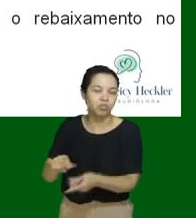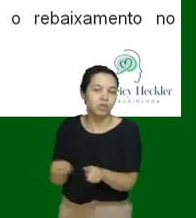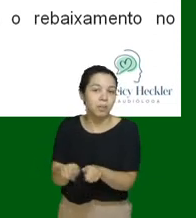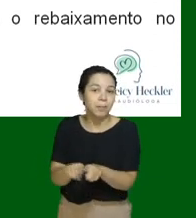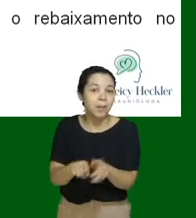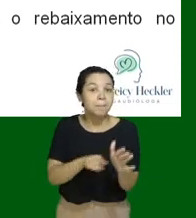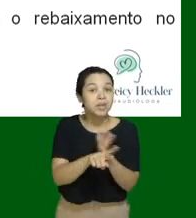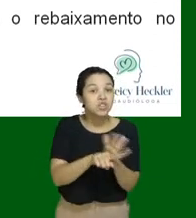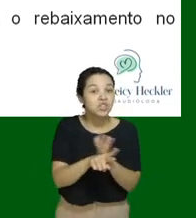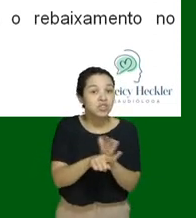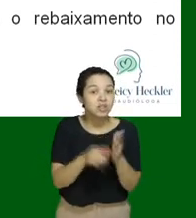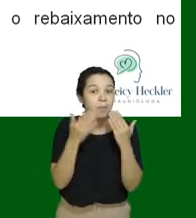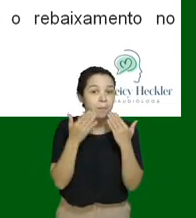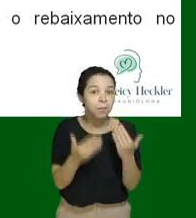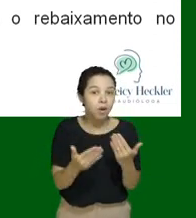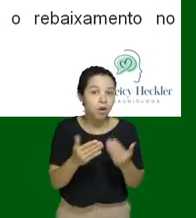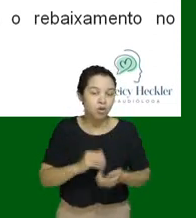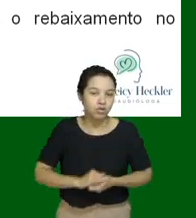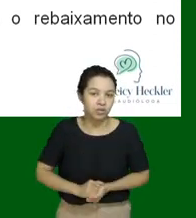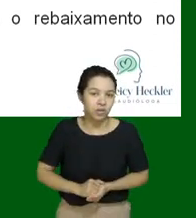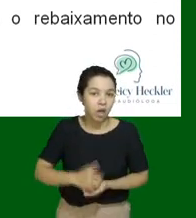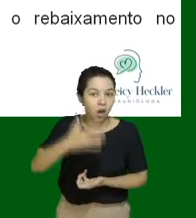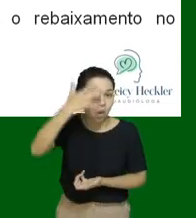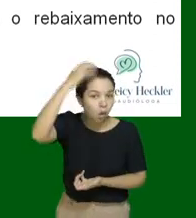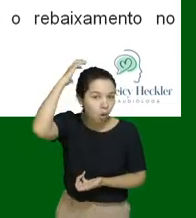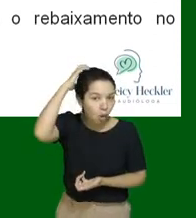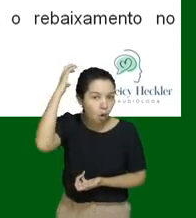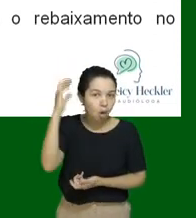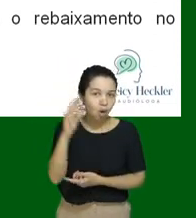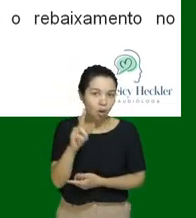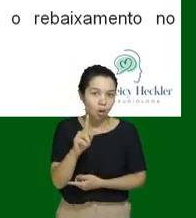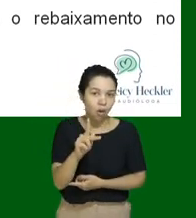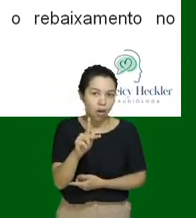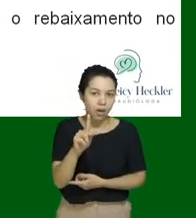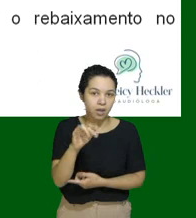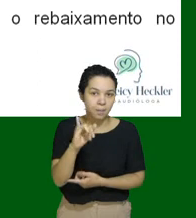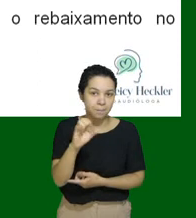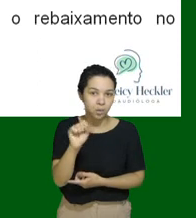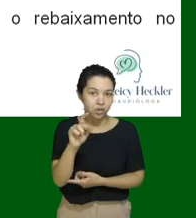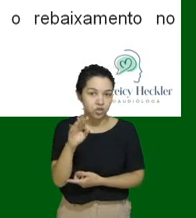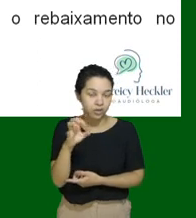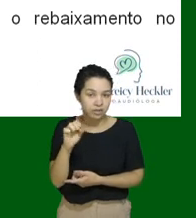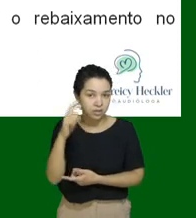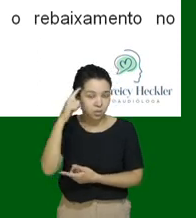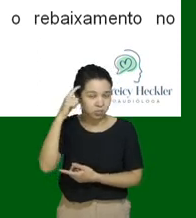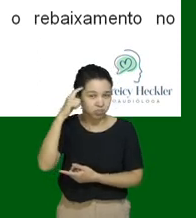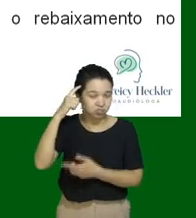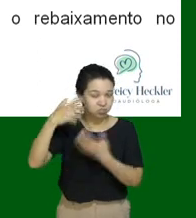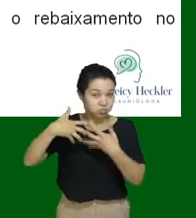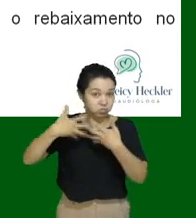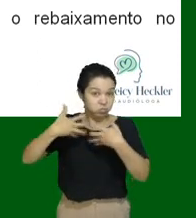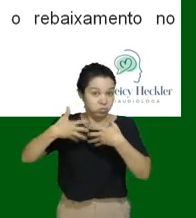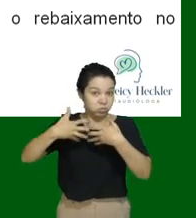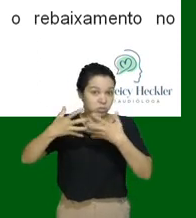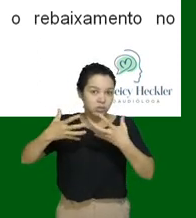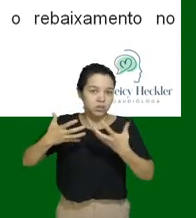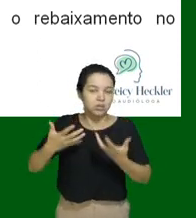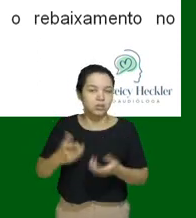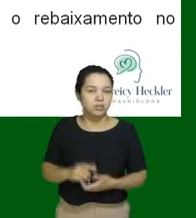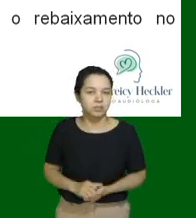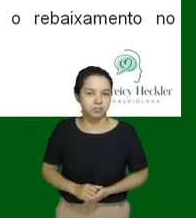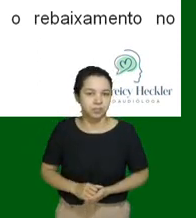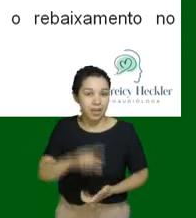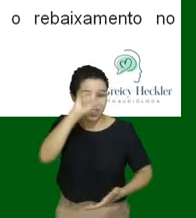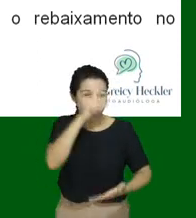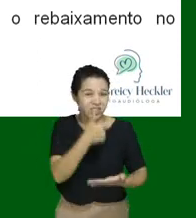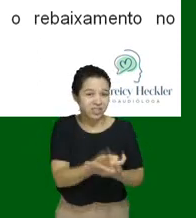uma hipoativação do córtex temporoparietal esquerdo. Pessoas com dislexia apresentam dificuldade na percepção dos